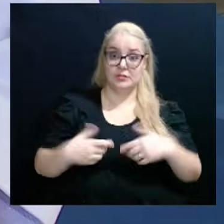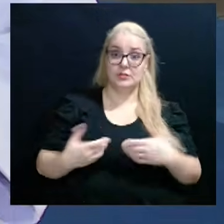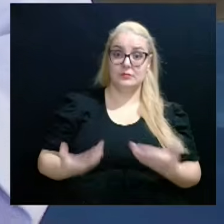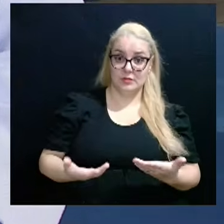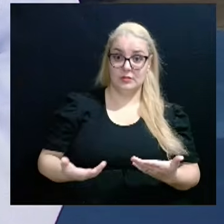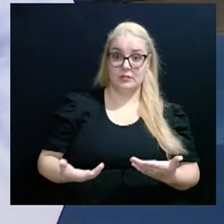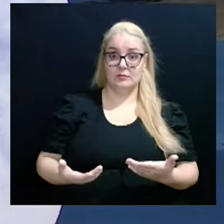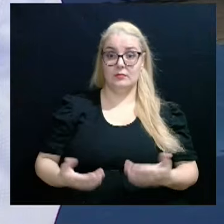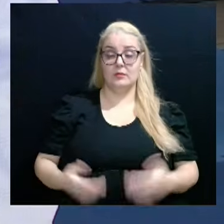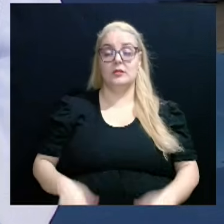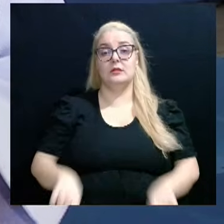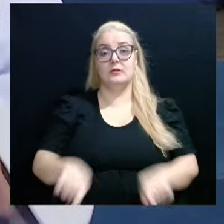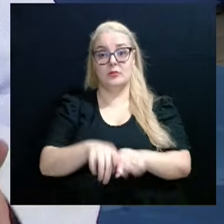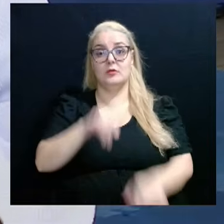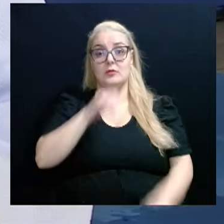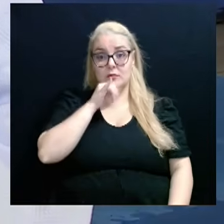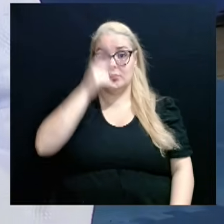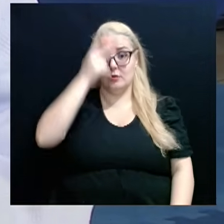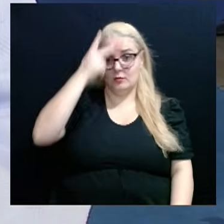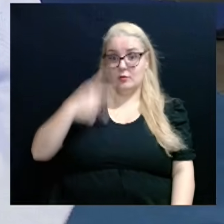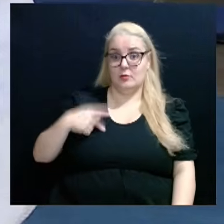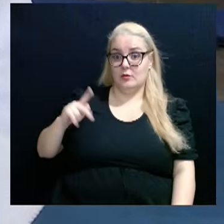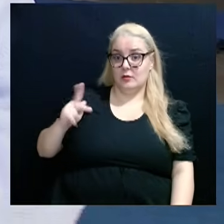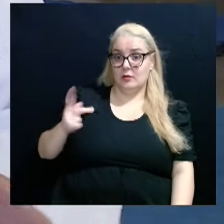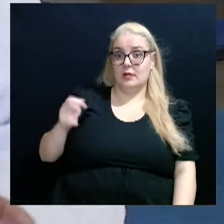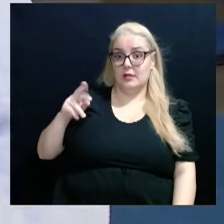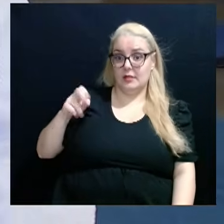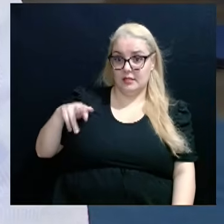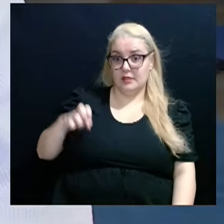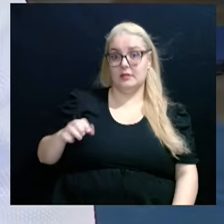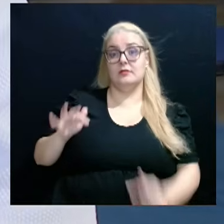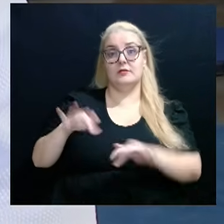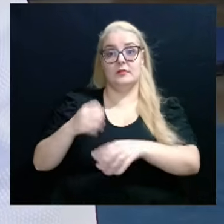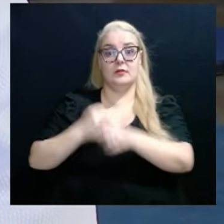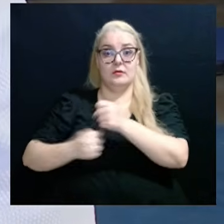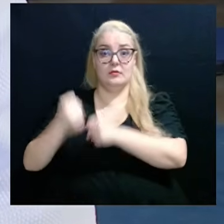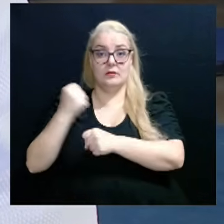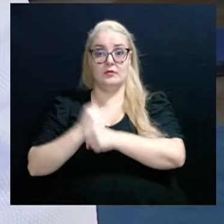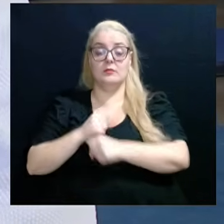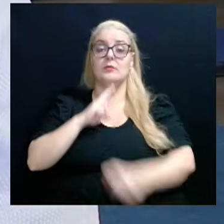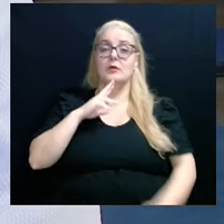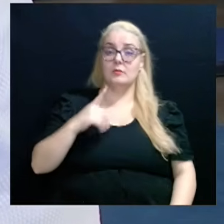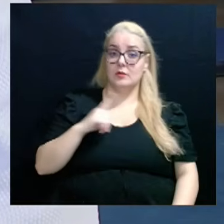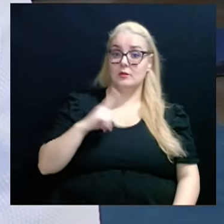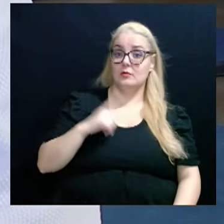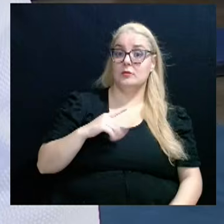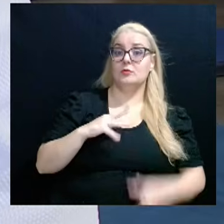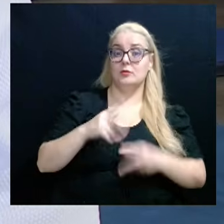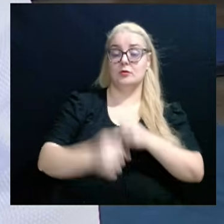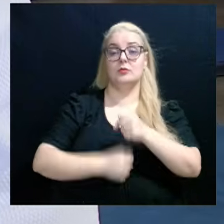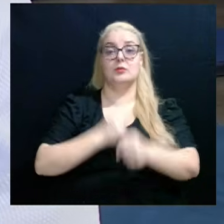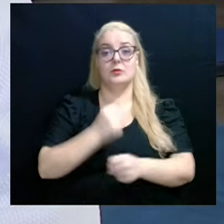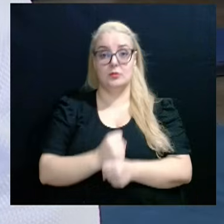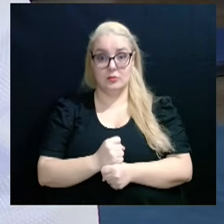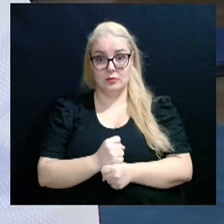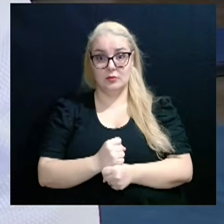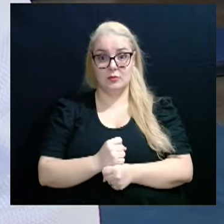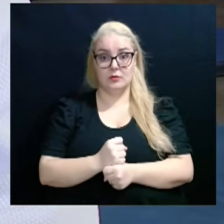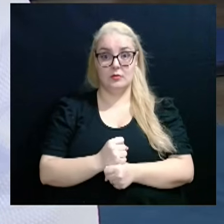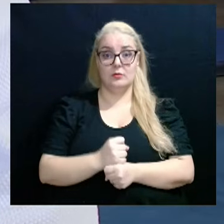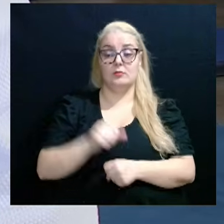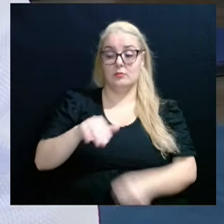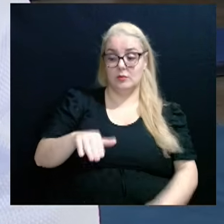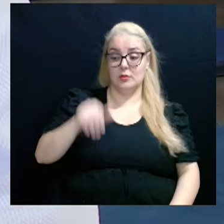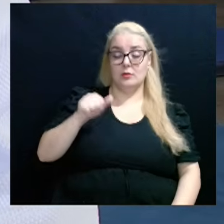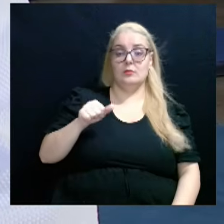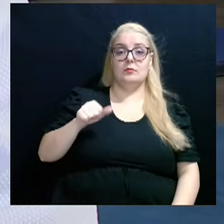é o próprio Henrique Pina, que no final do ano passado, pelos resultados que ele teve durante o ano, ele foi convocado e foi selecionado pela